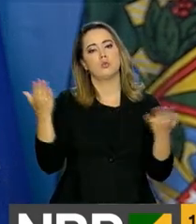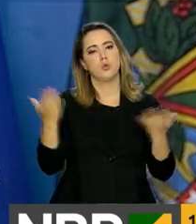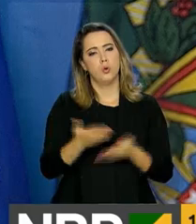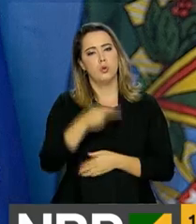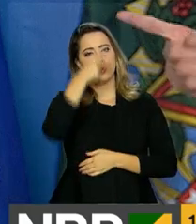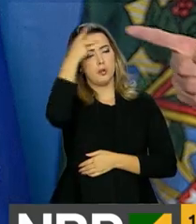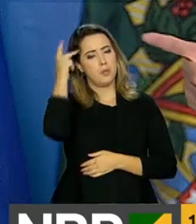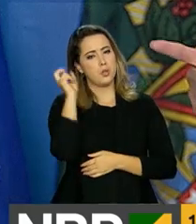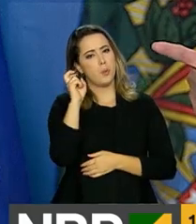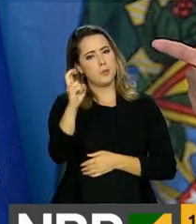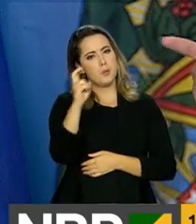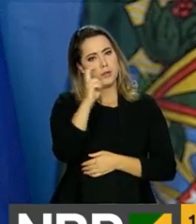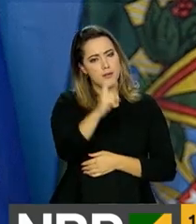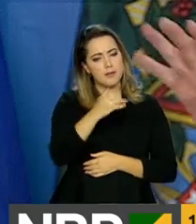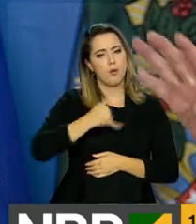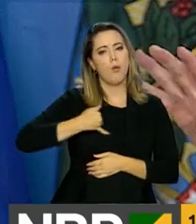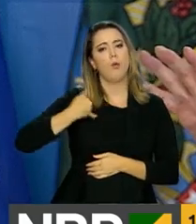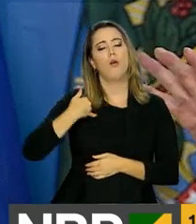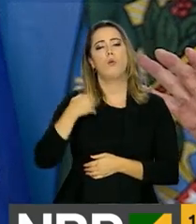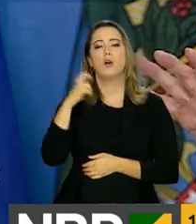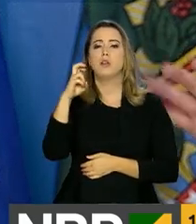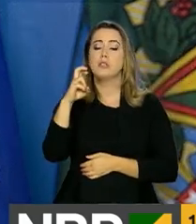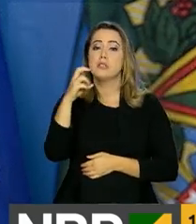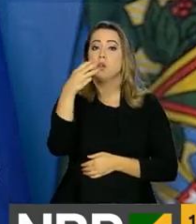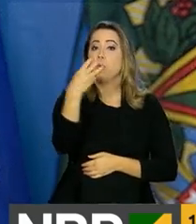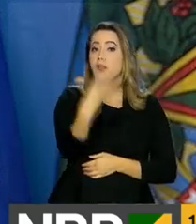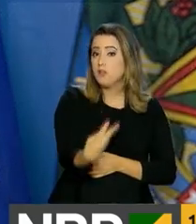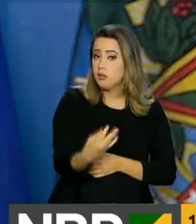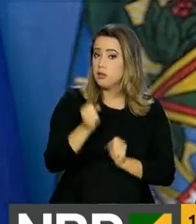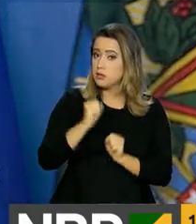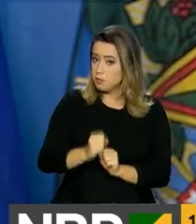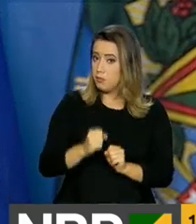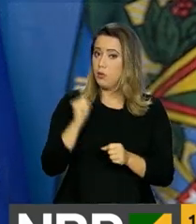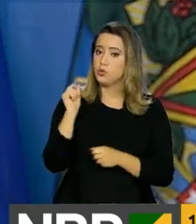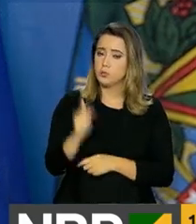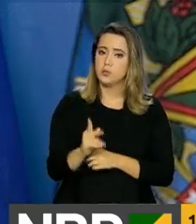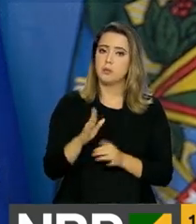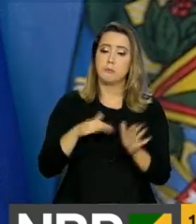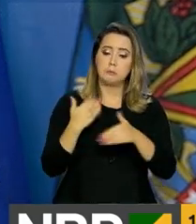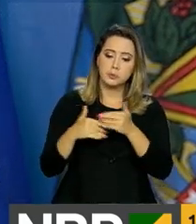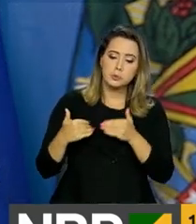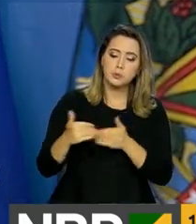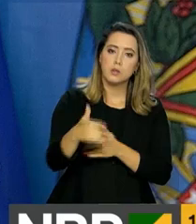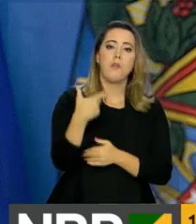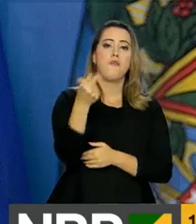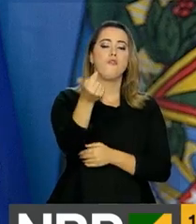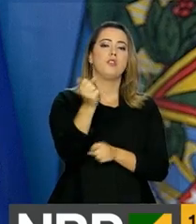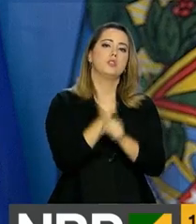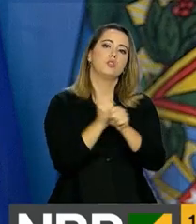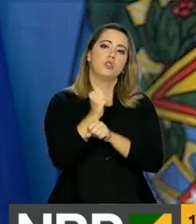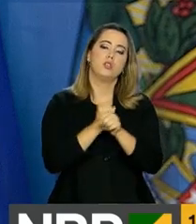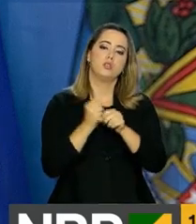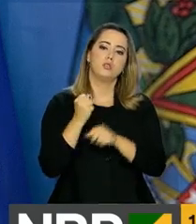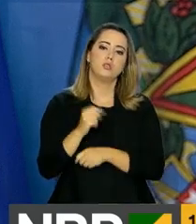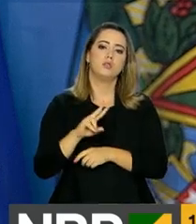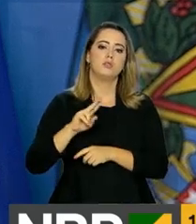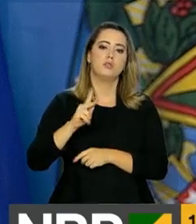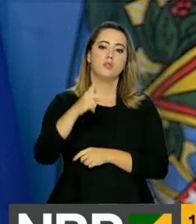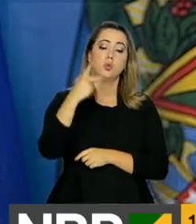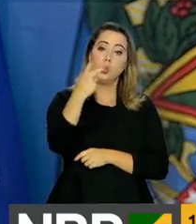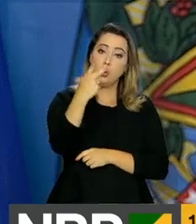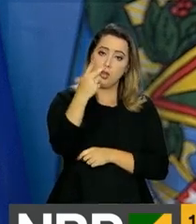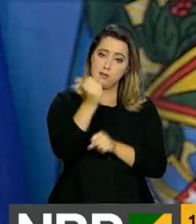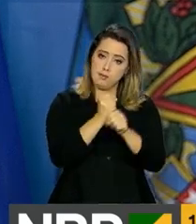55 e 53 pode se aposentar agora ao longo de 20 anos ou seja a cada dois